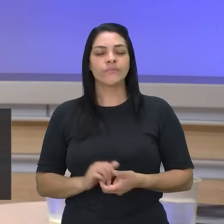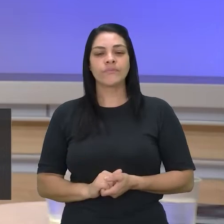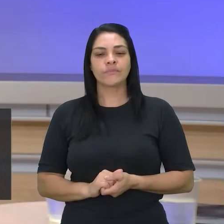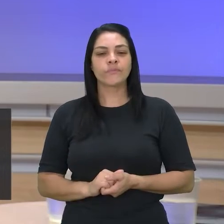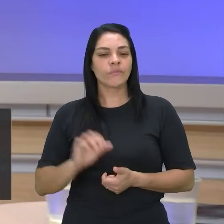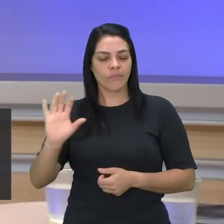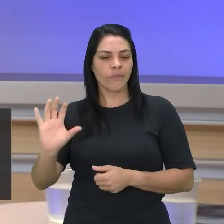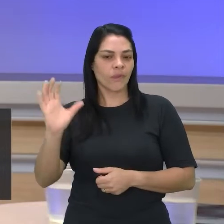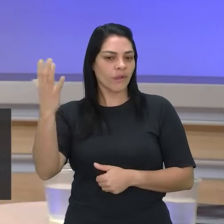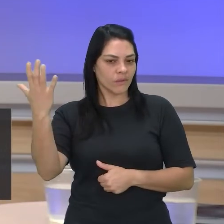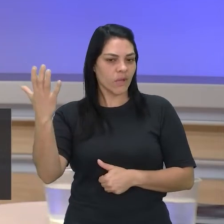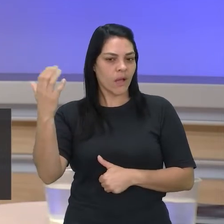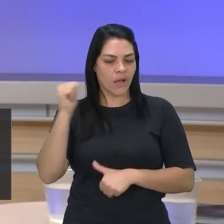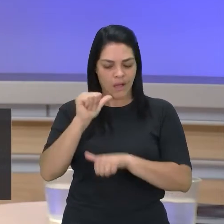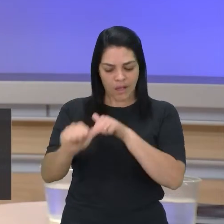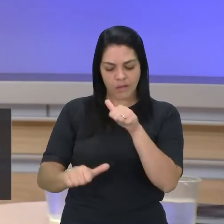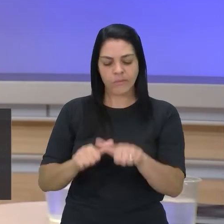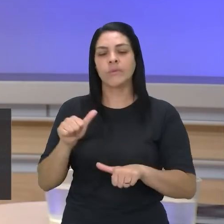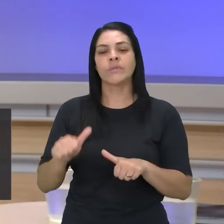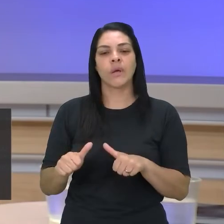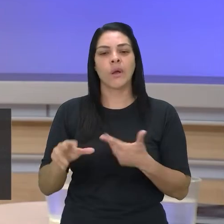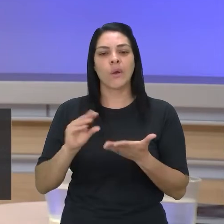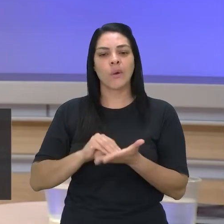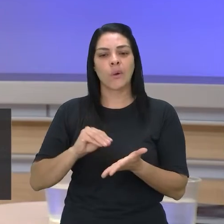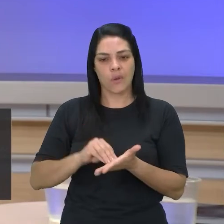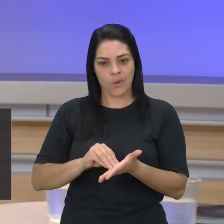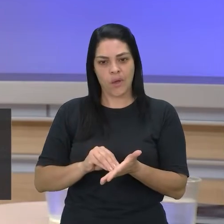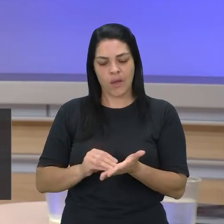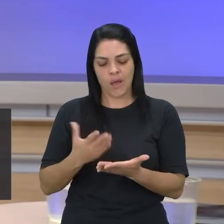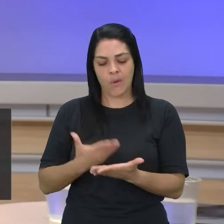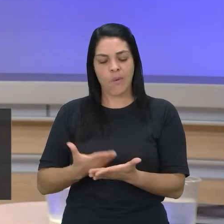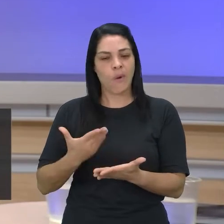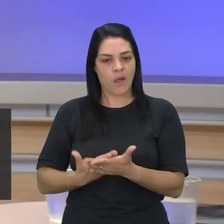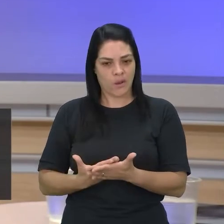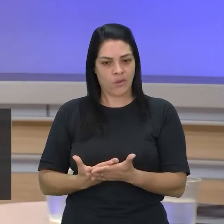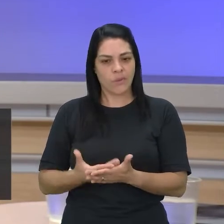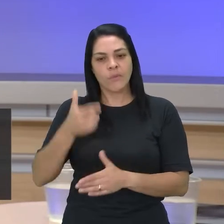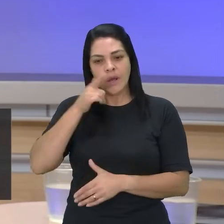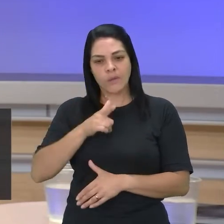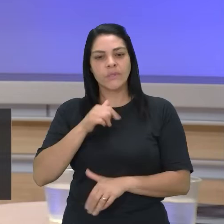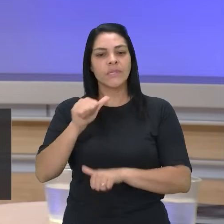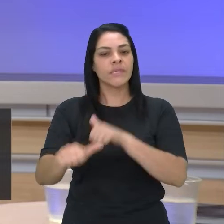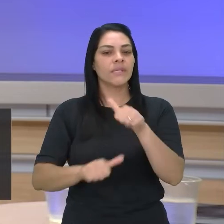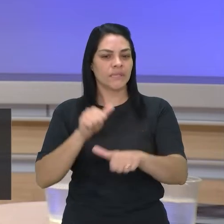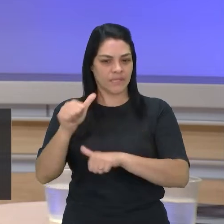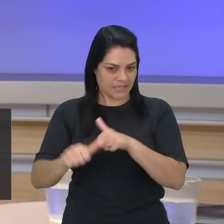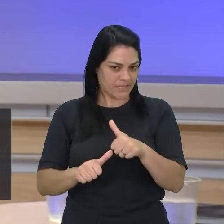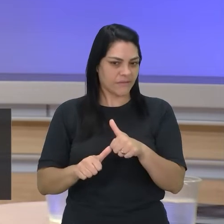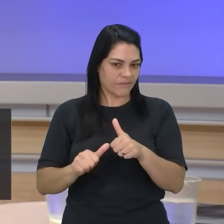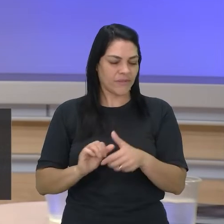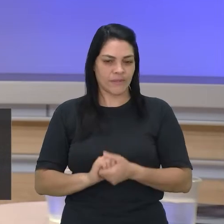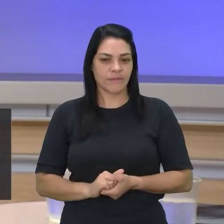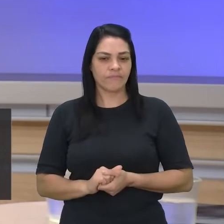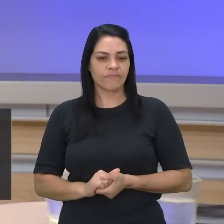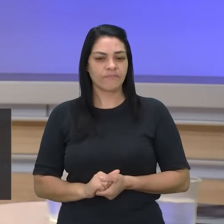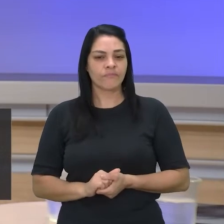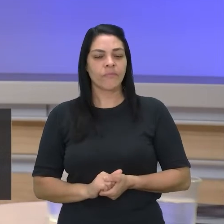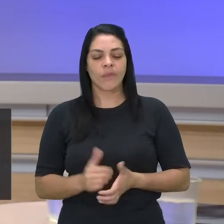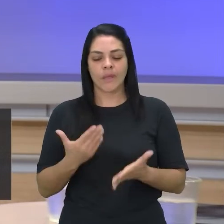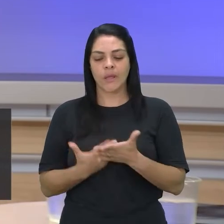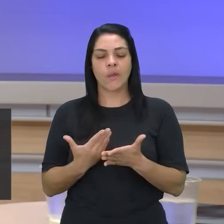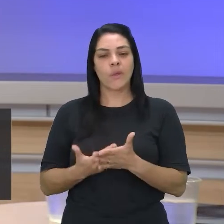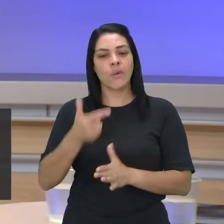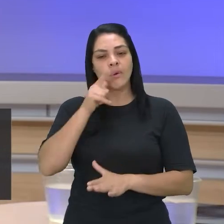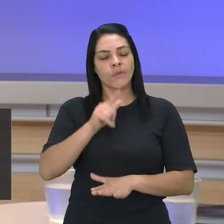por isso. E botar o aluno para transformar, quer dizer, abrir espaço, né, para que ele participe,